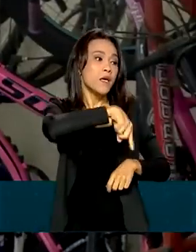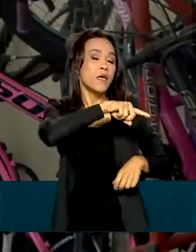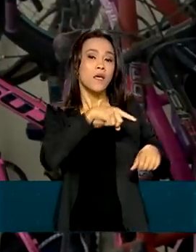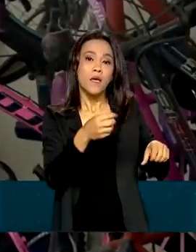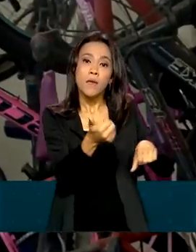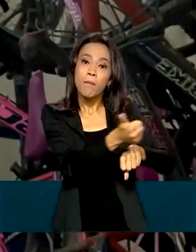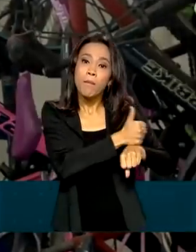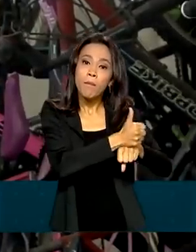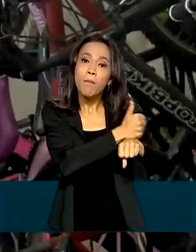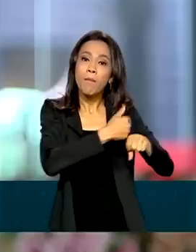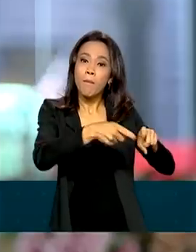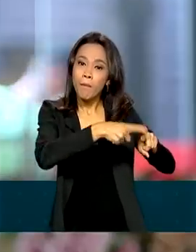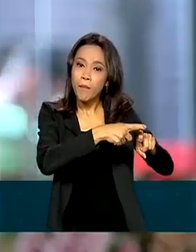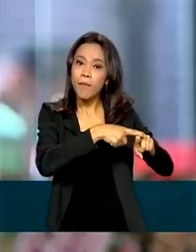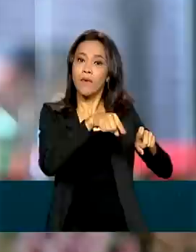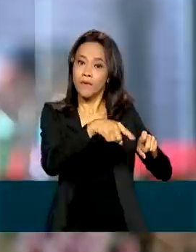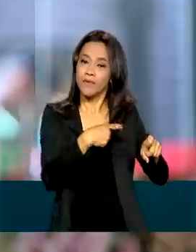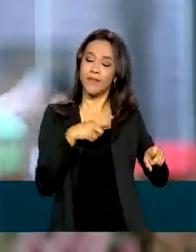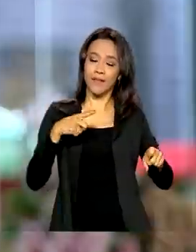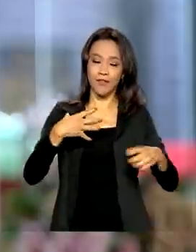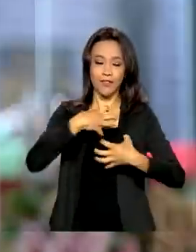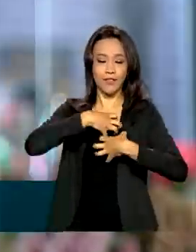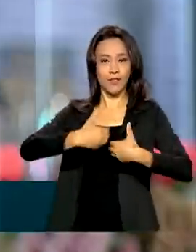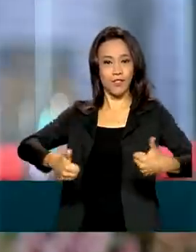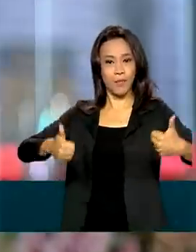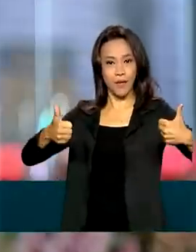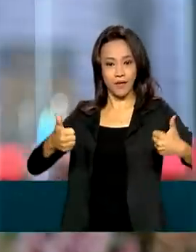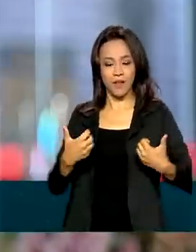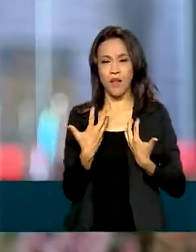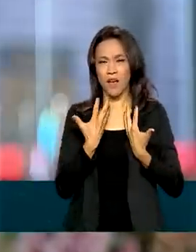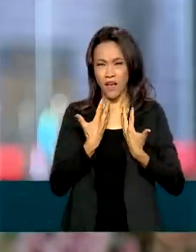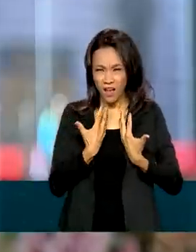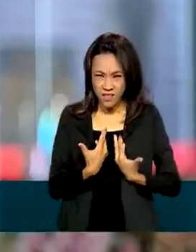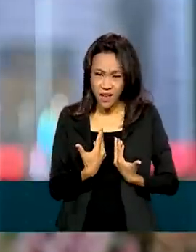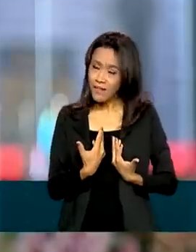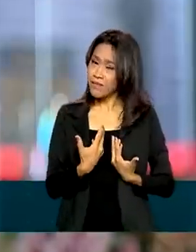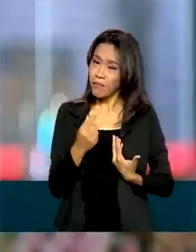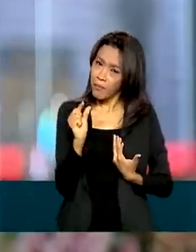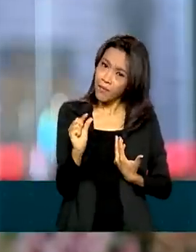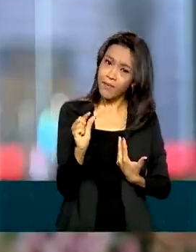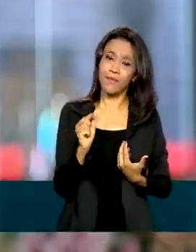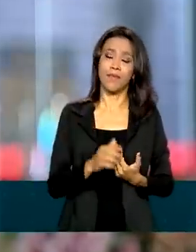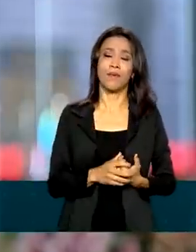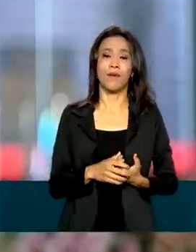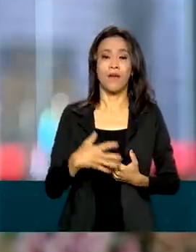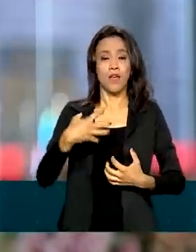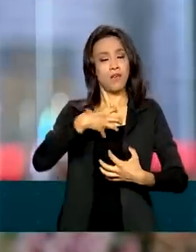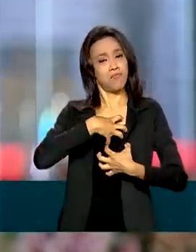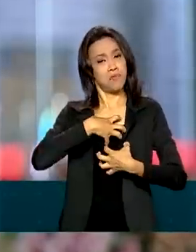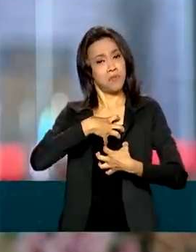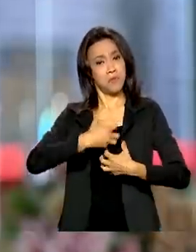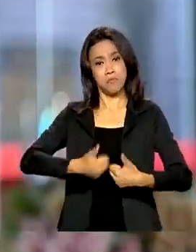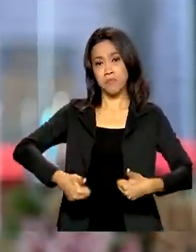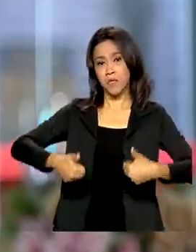tem outra disposição. Canso menos, fico bem